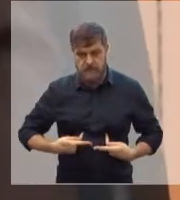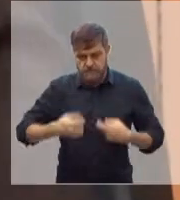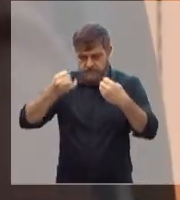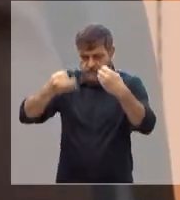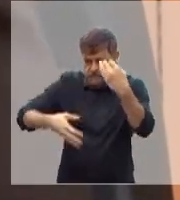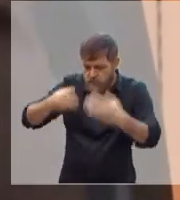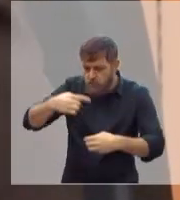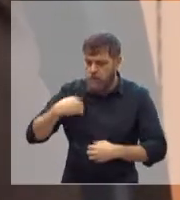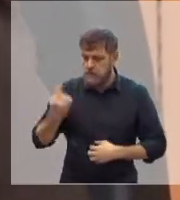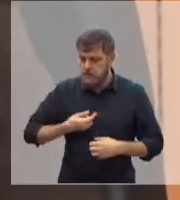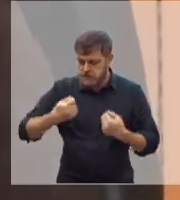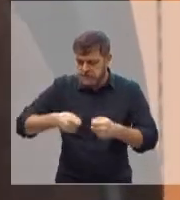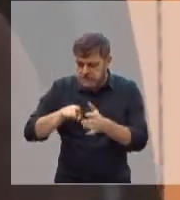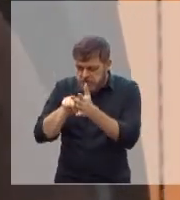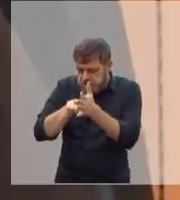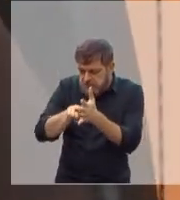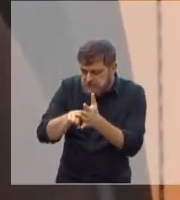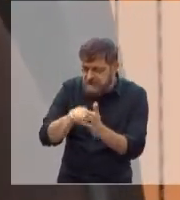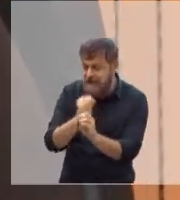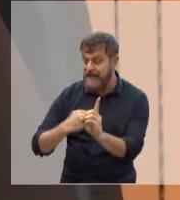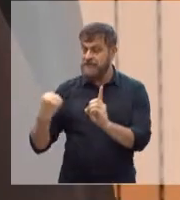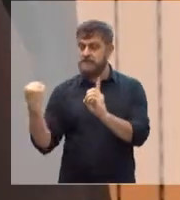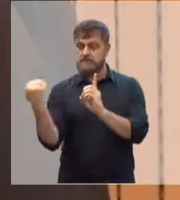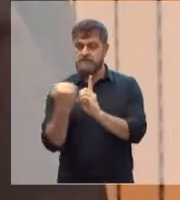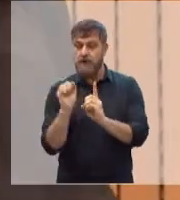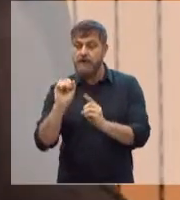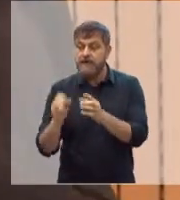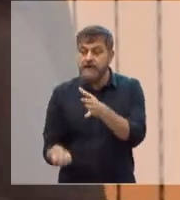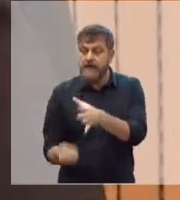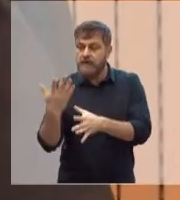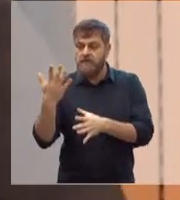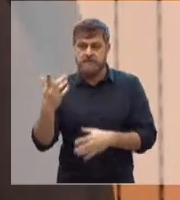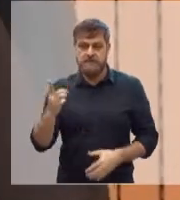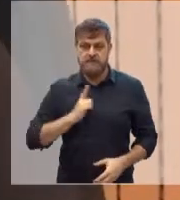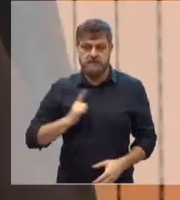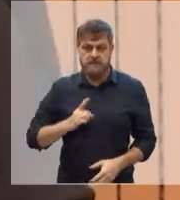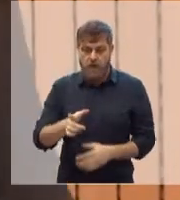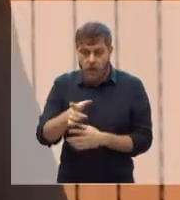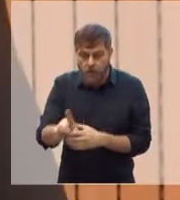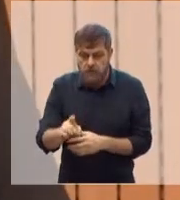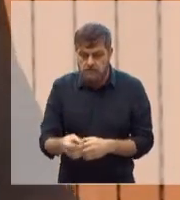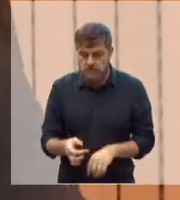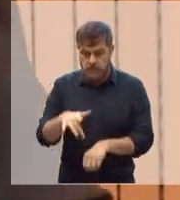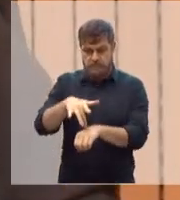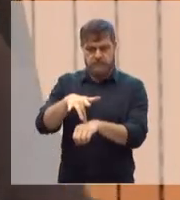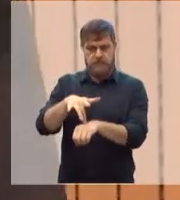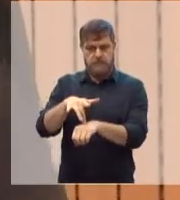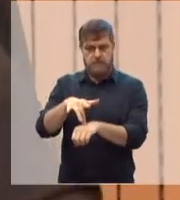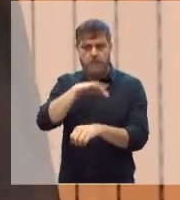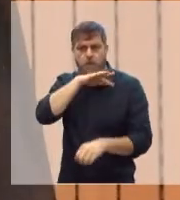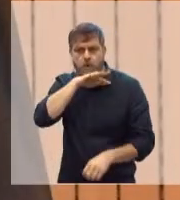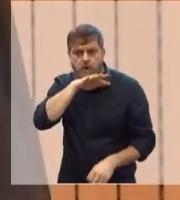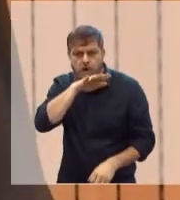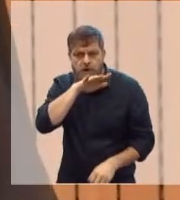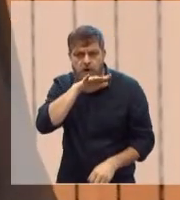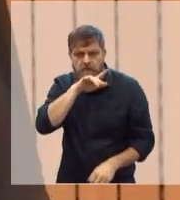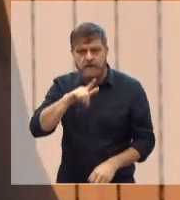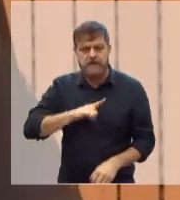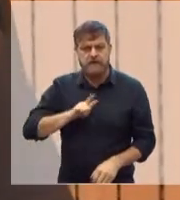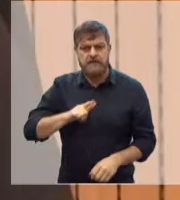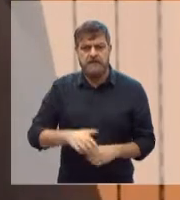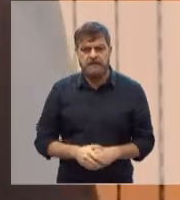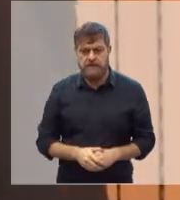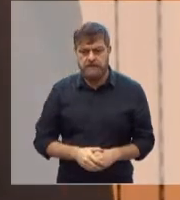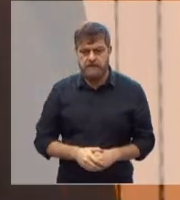sobre isso, falou que nós precisamos estudar fenômenos como esse último absurdo, horroroso, que